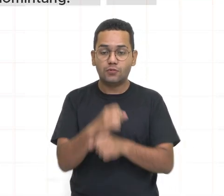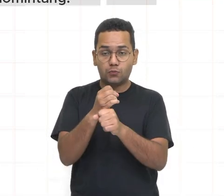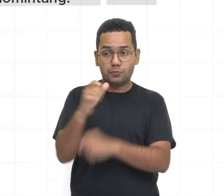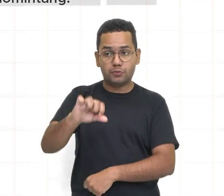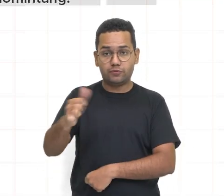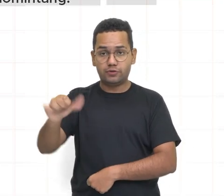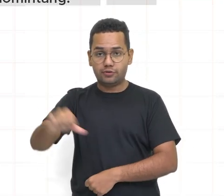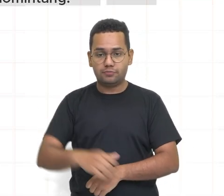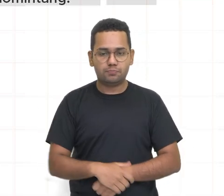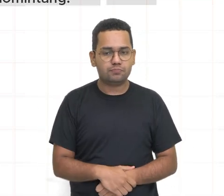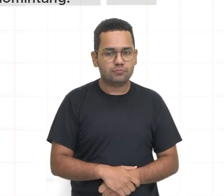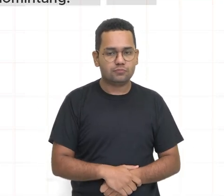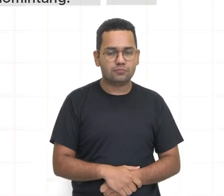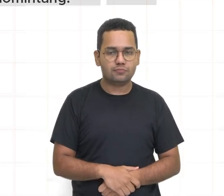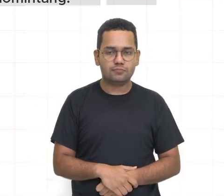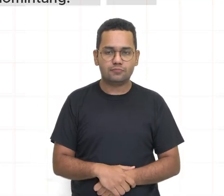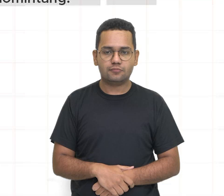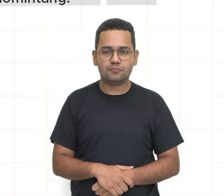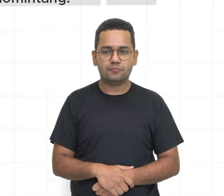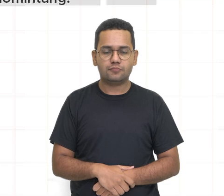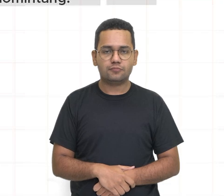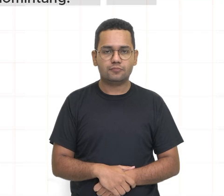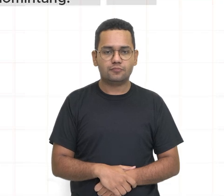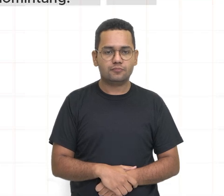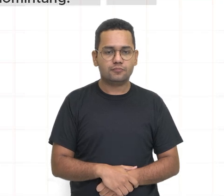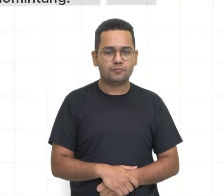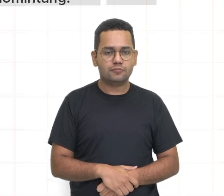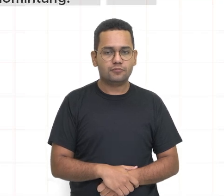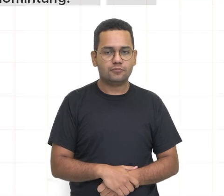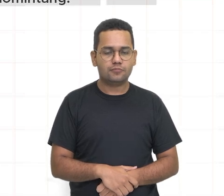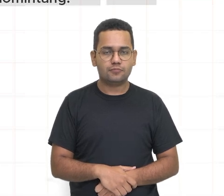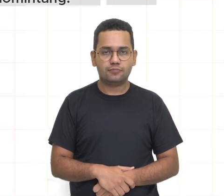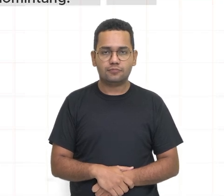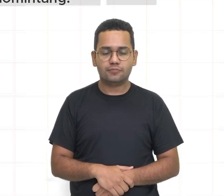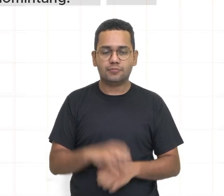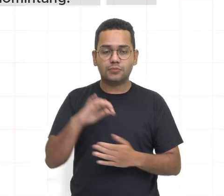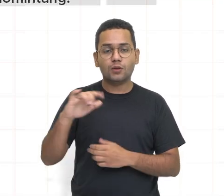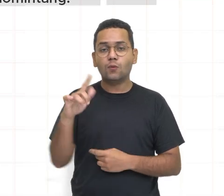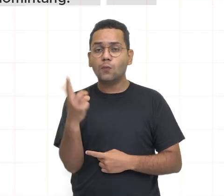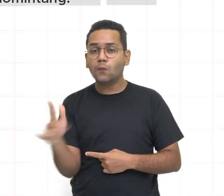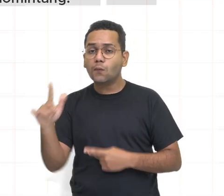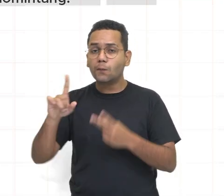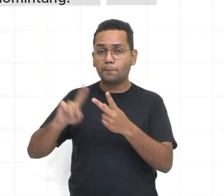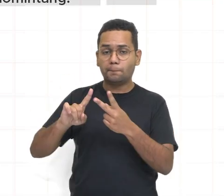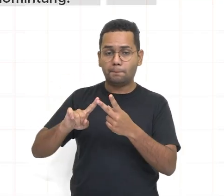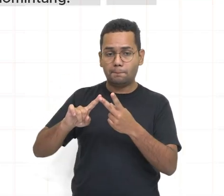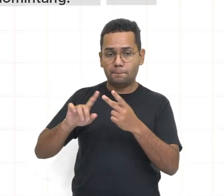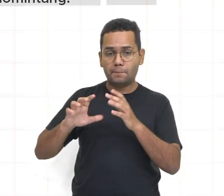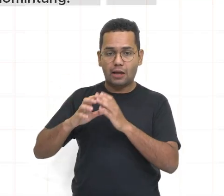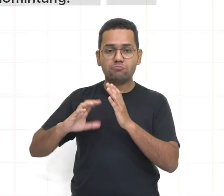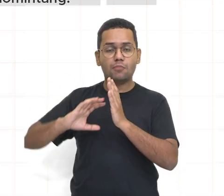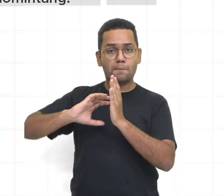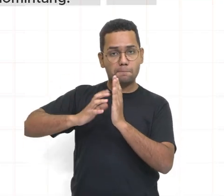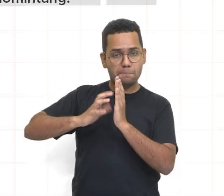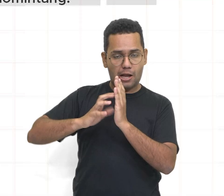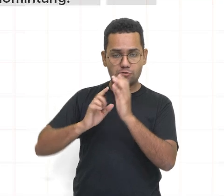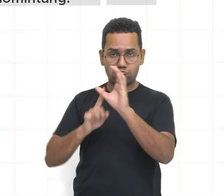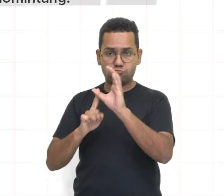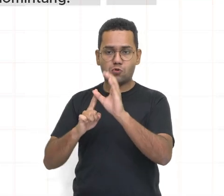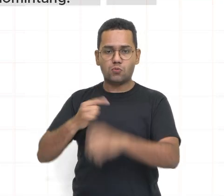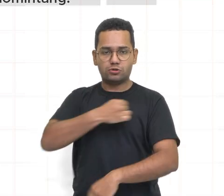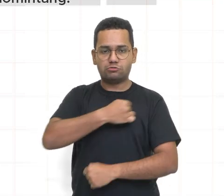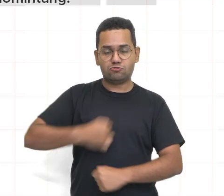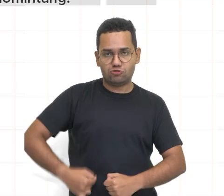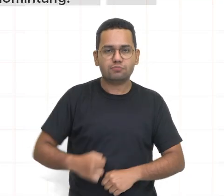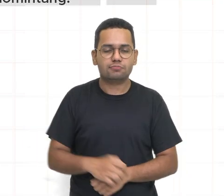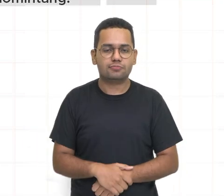Yat-sen, quase que não sai, tá, gente? Lá em 1919. E, por outro lado, também que a gente tinha, como seu partido rival, o